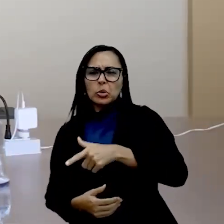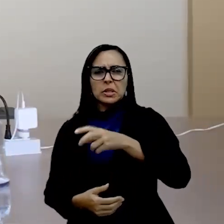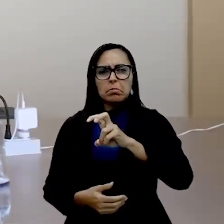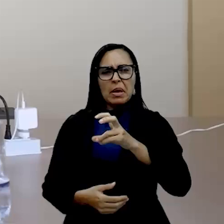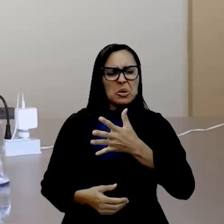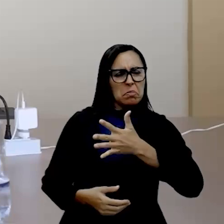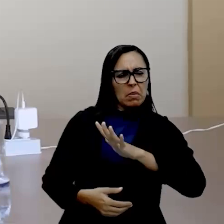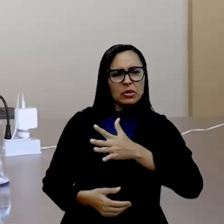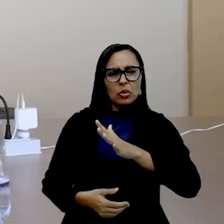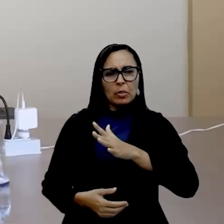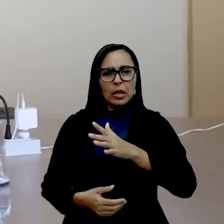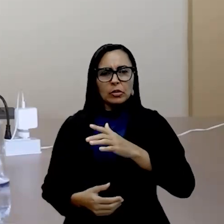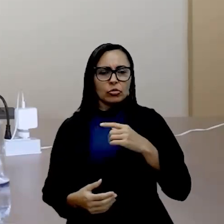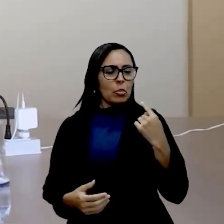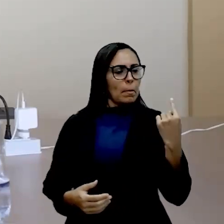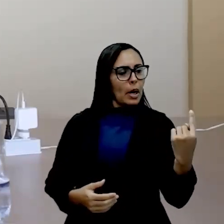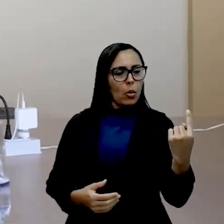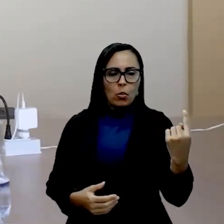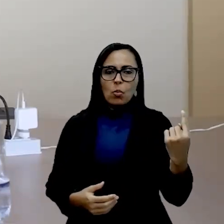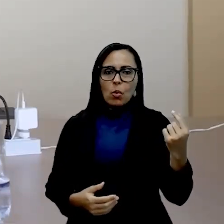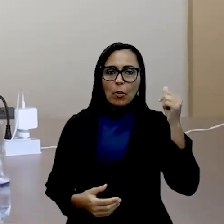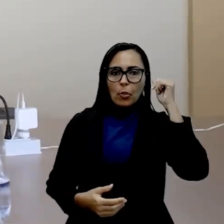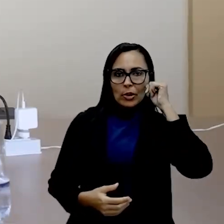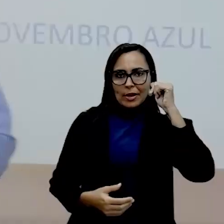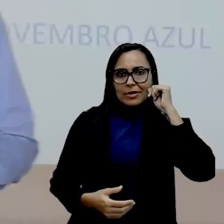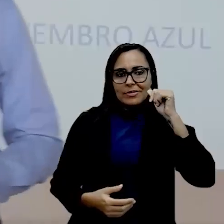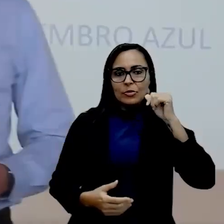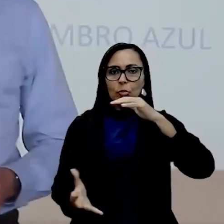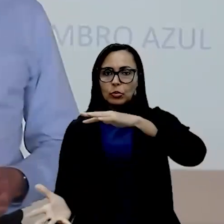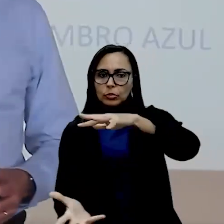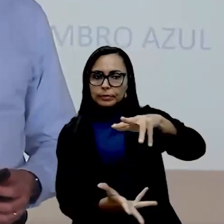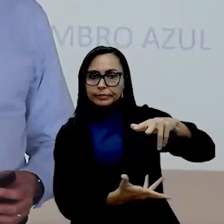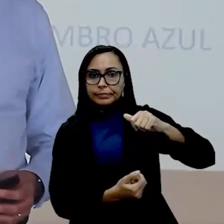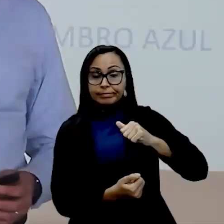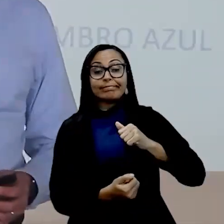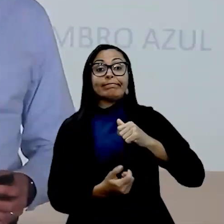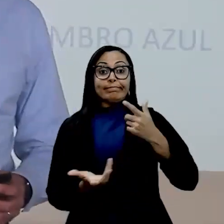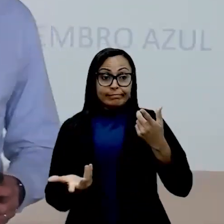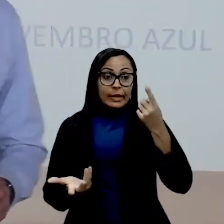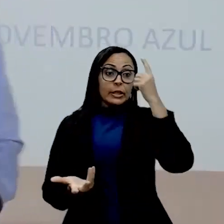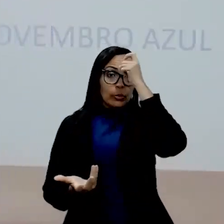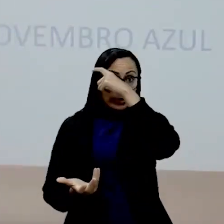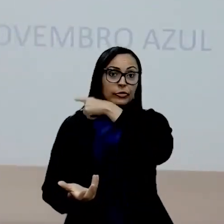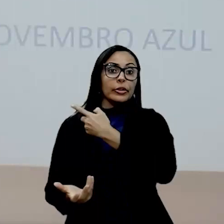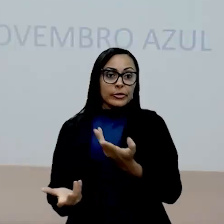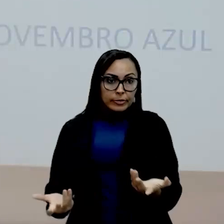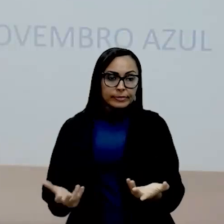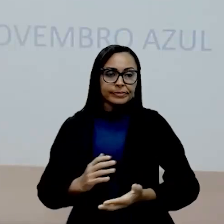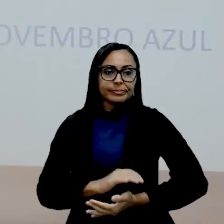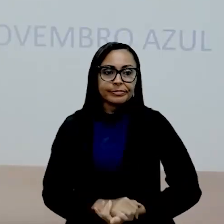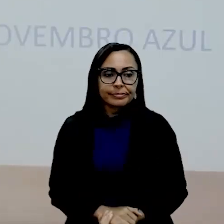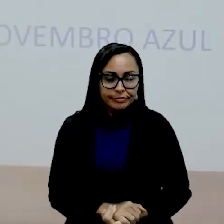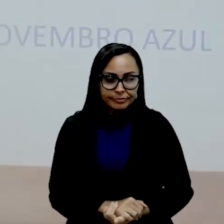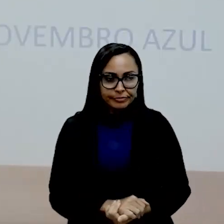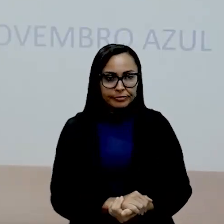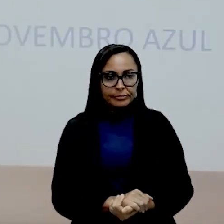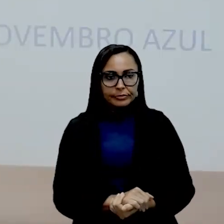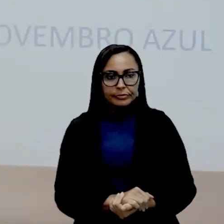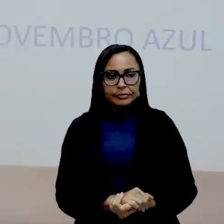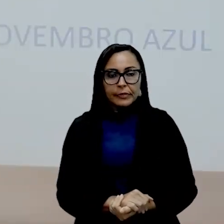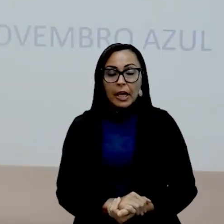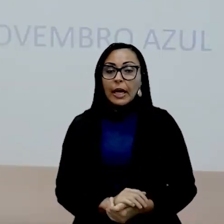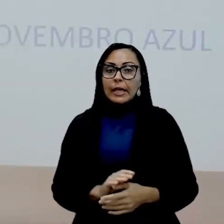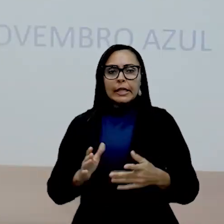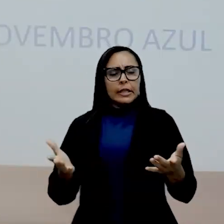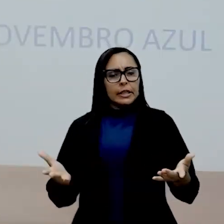para 1, né? Mulheres no mundo. Tá? Então, é complicado hoje em dia, está complicado. E, não